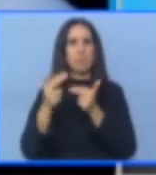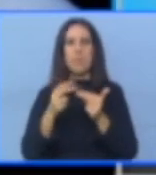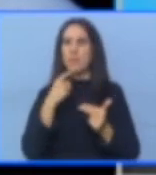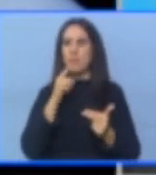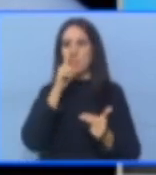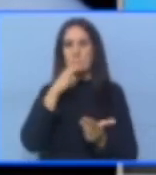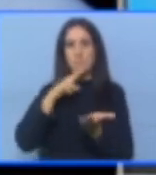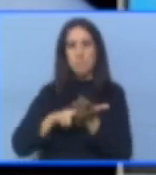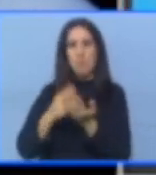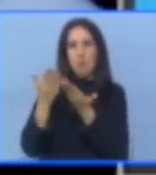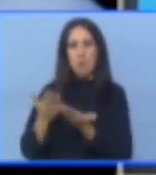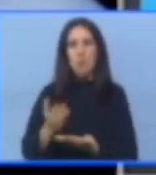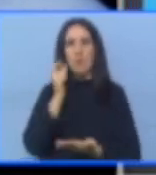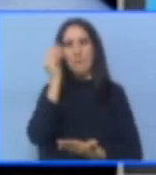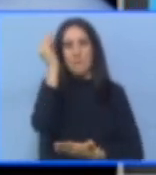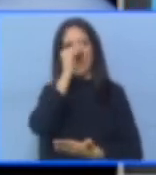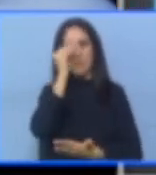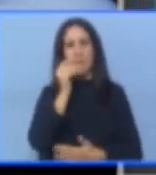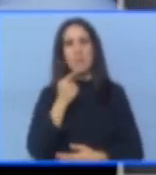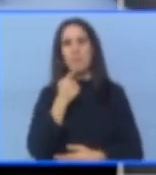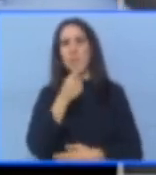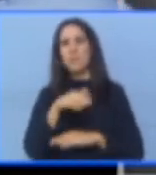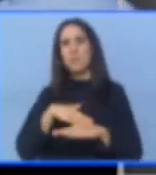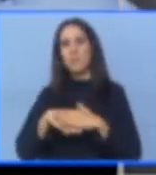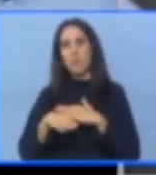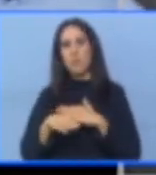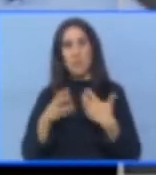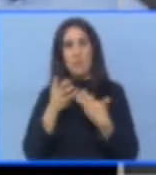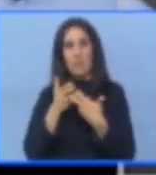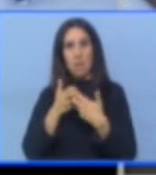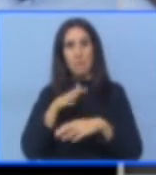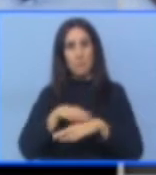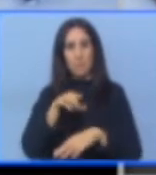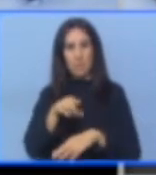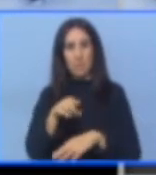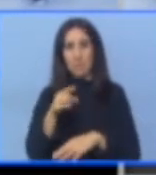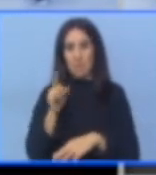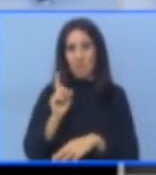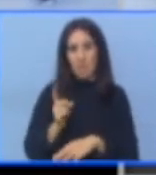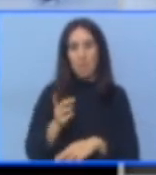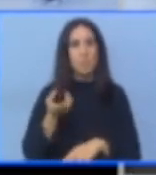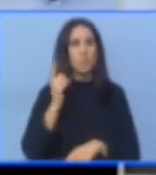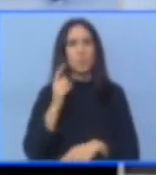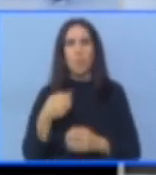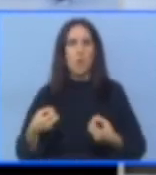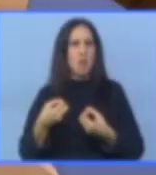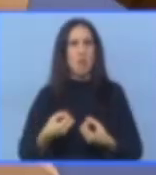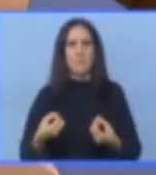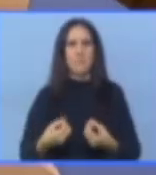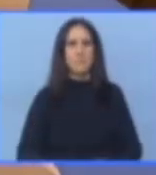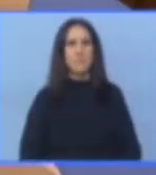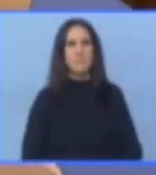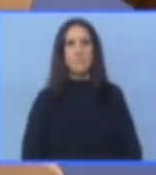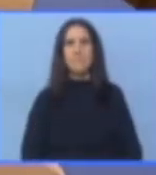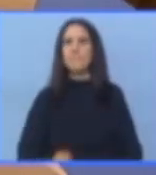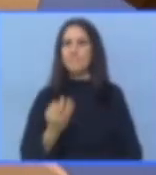desmentir aquele que é falsário e que diz que faz a guerra por uma determinada dimensão quando ela não está lá presente.